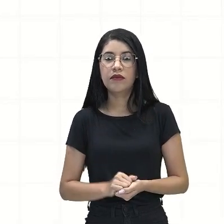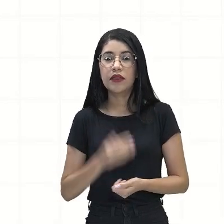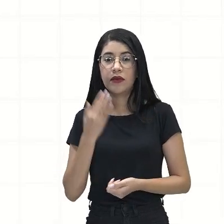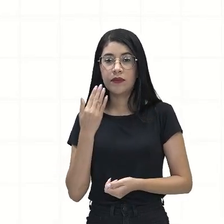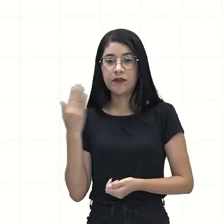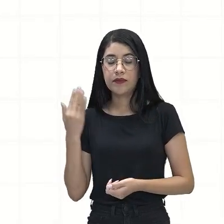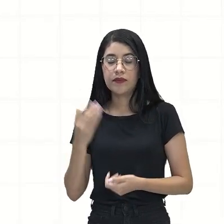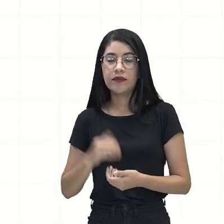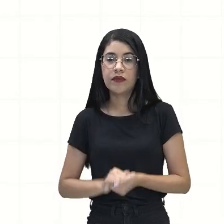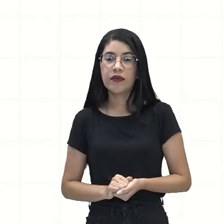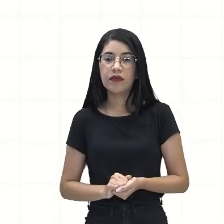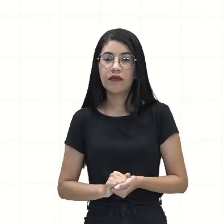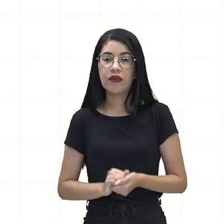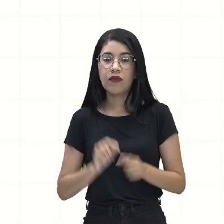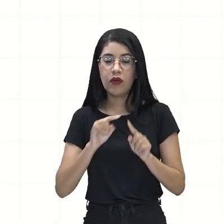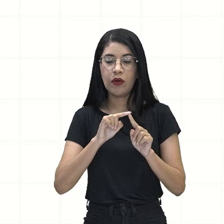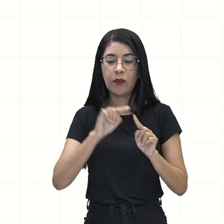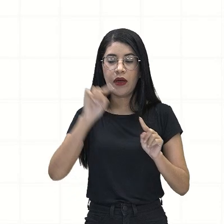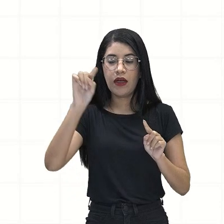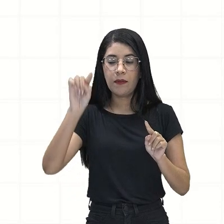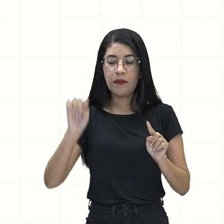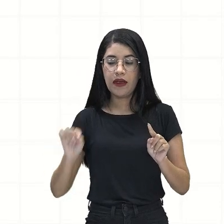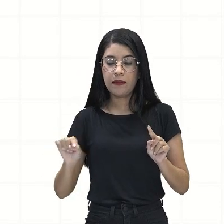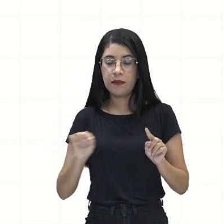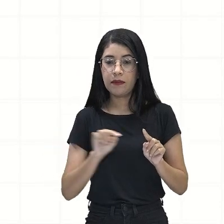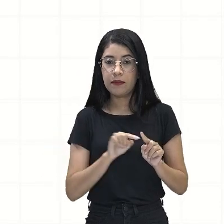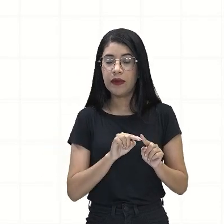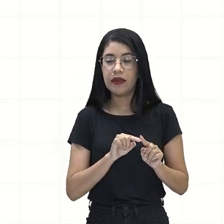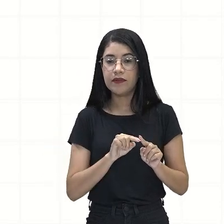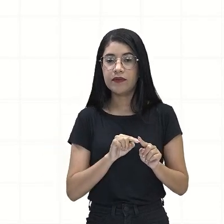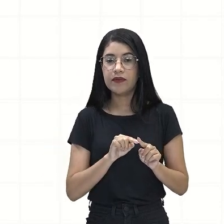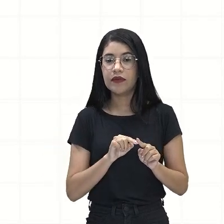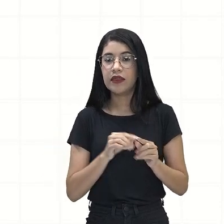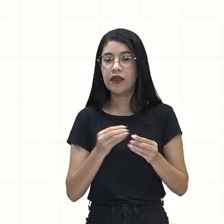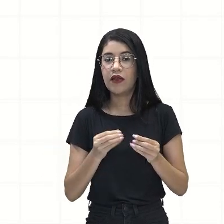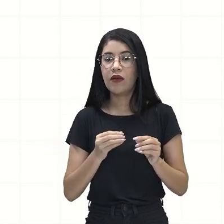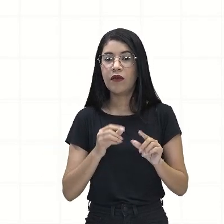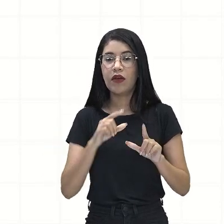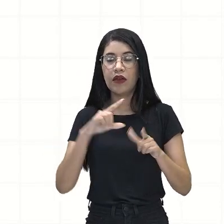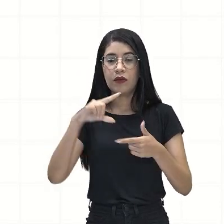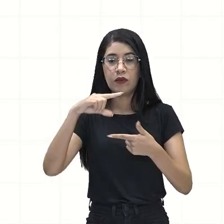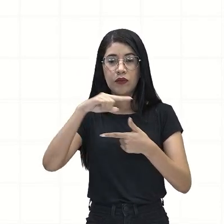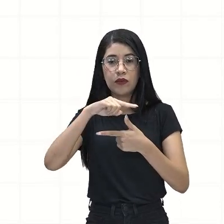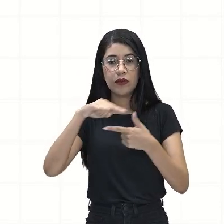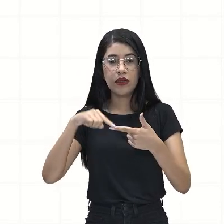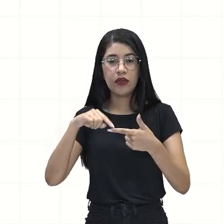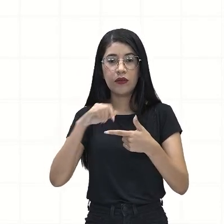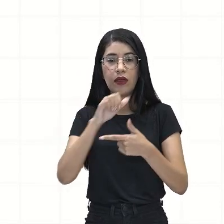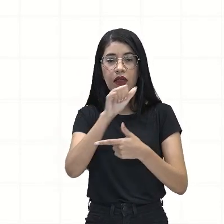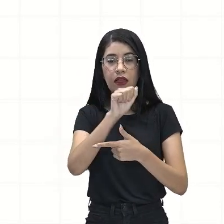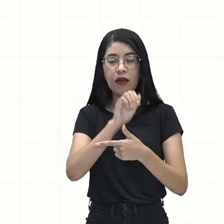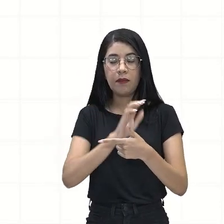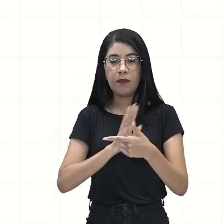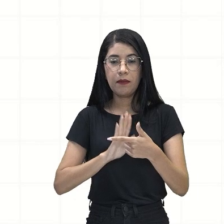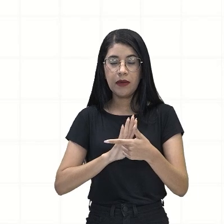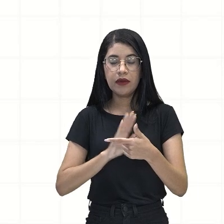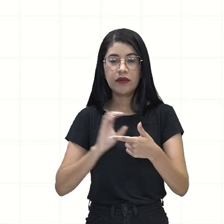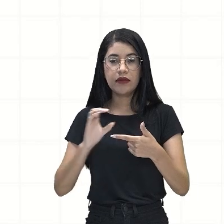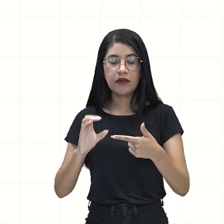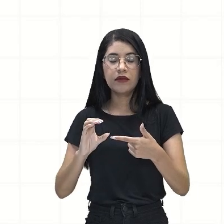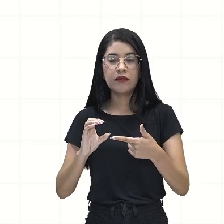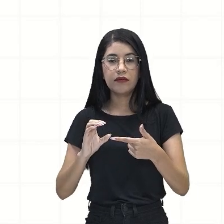só, como eu juntei ali, formou esse triângulo retângulo, né? Então,